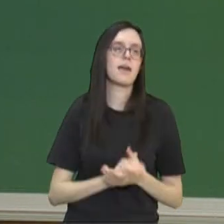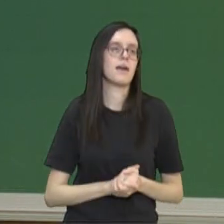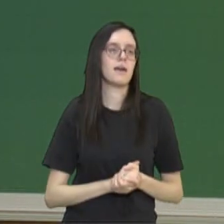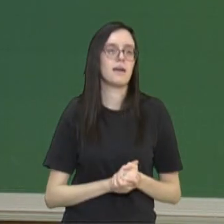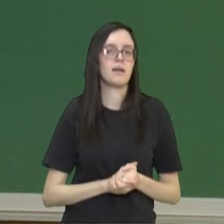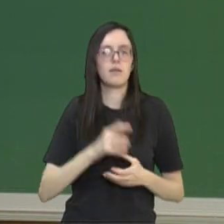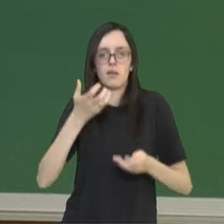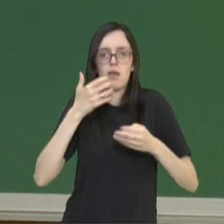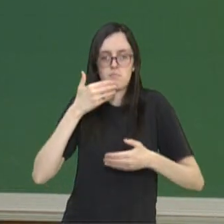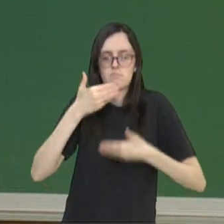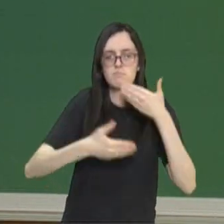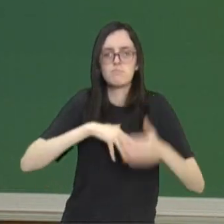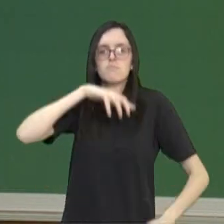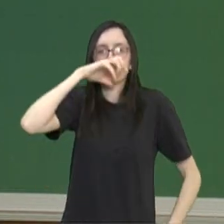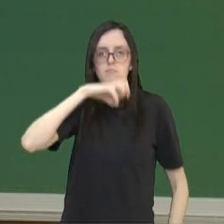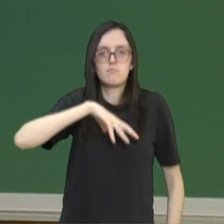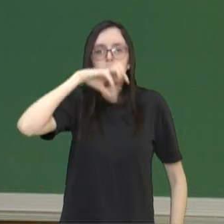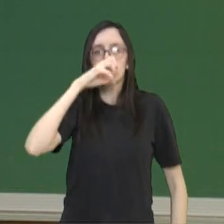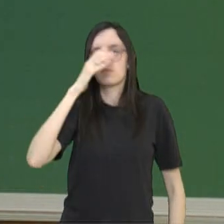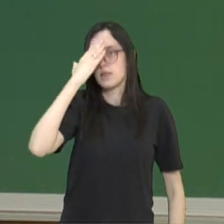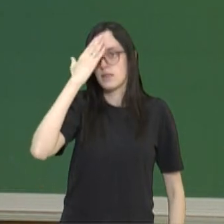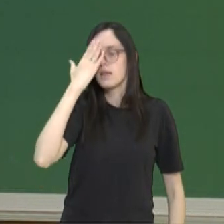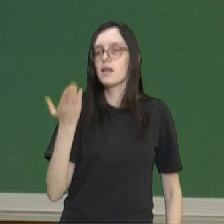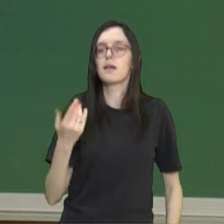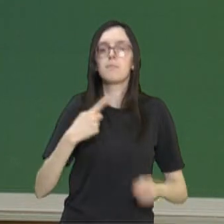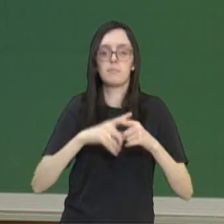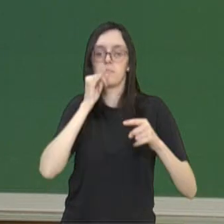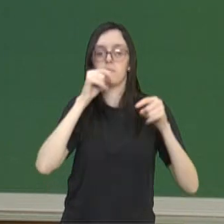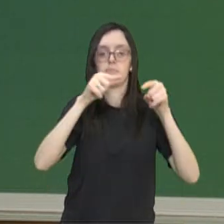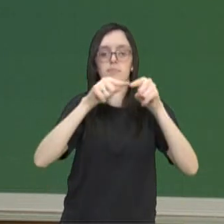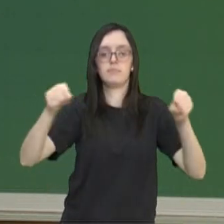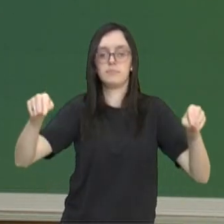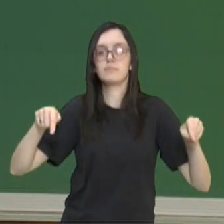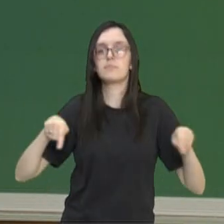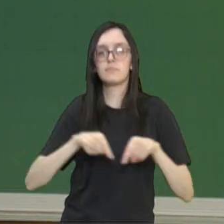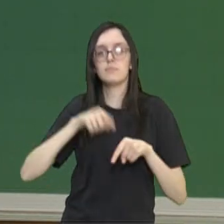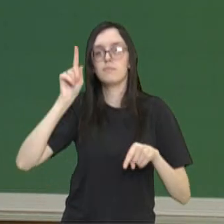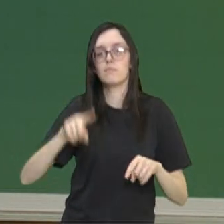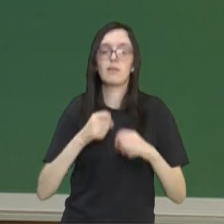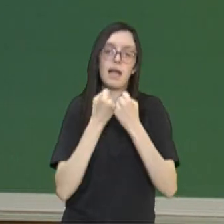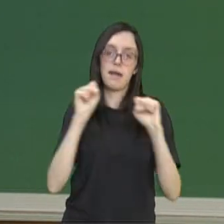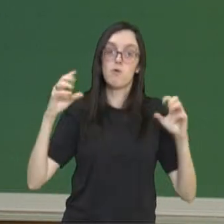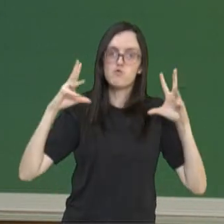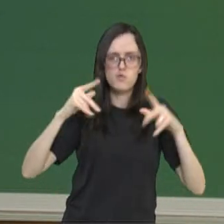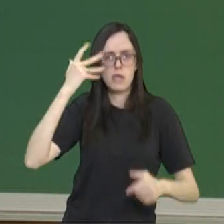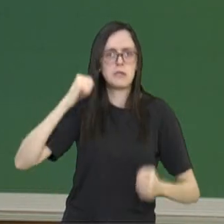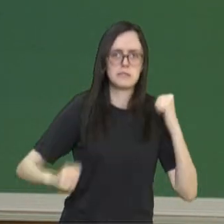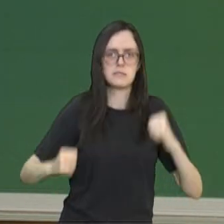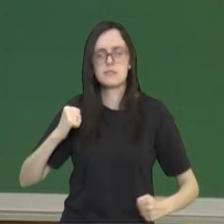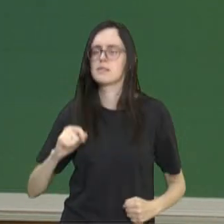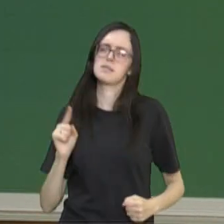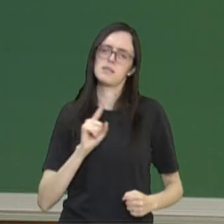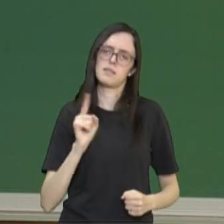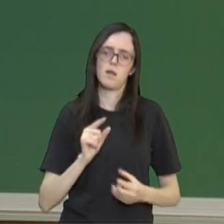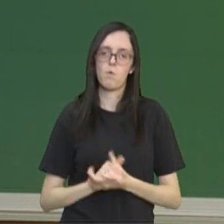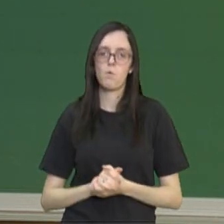né? E a gente observa muito nas equipes, né? Que eles conseguem, dependendo da competição, mudar os seus atletas,